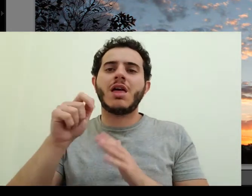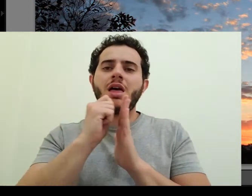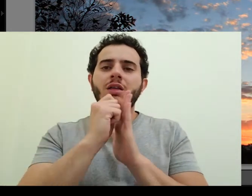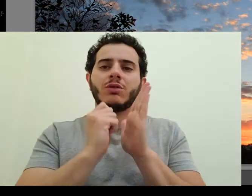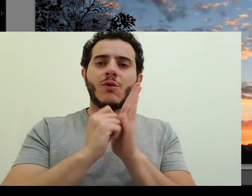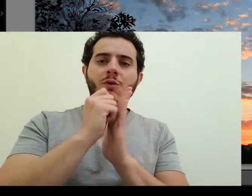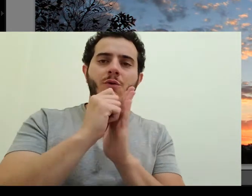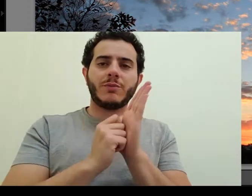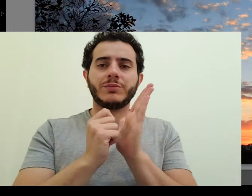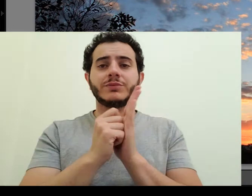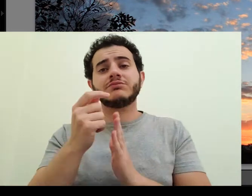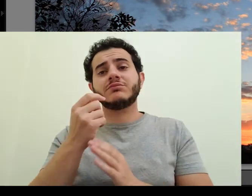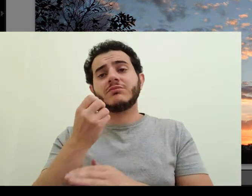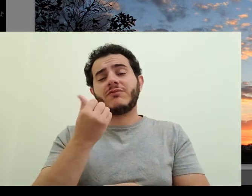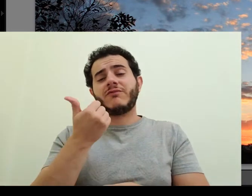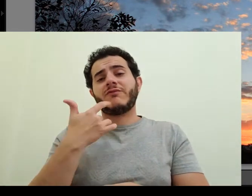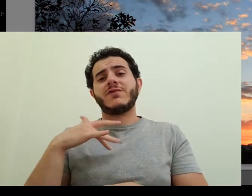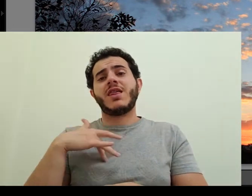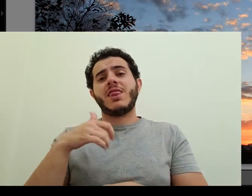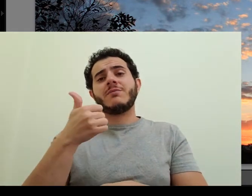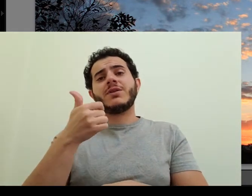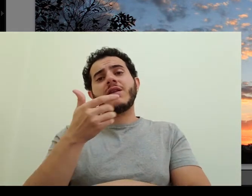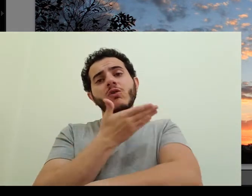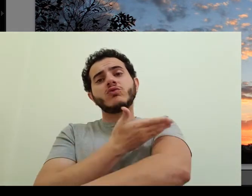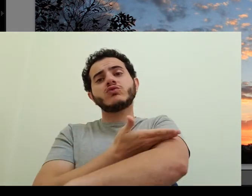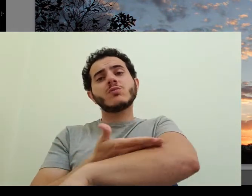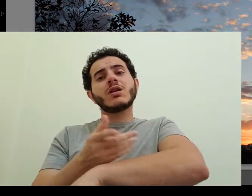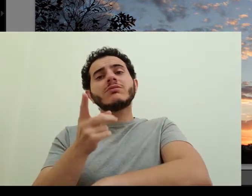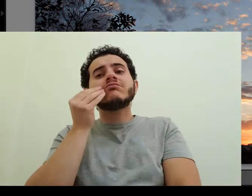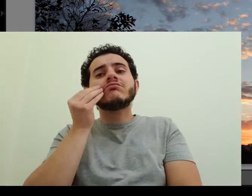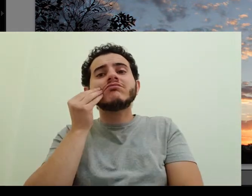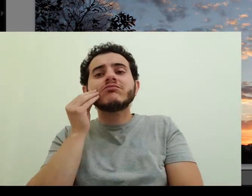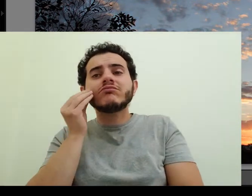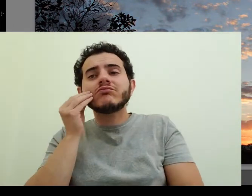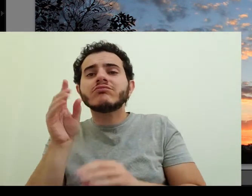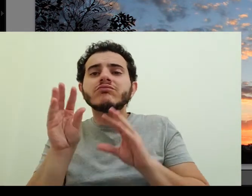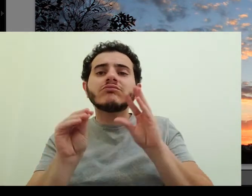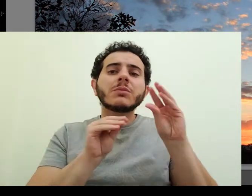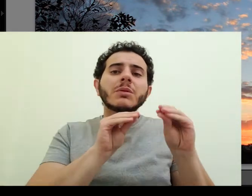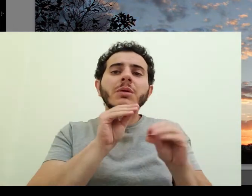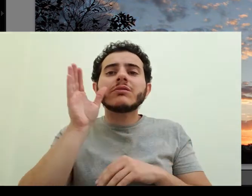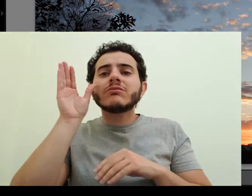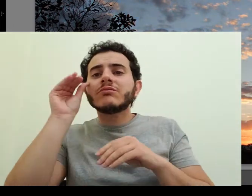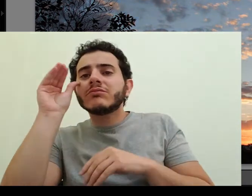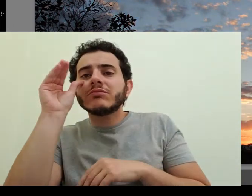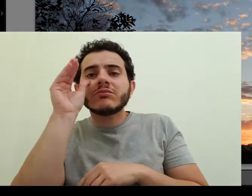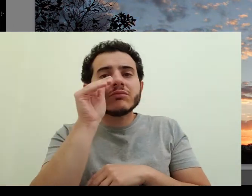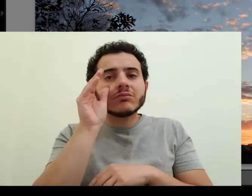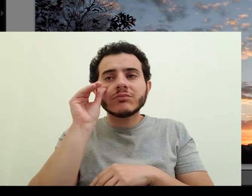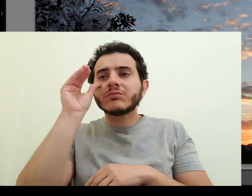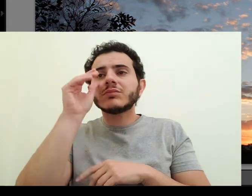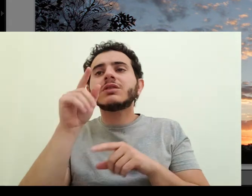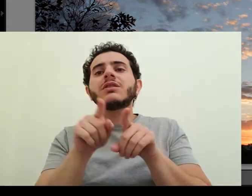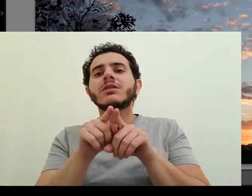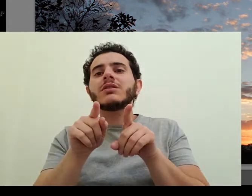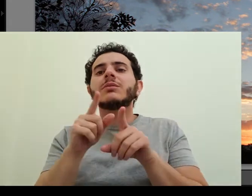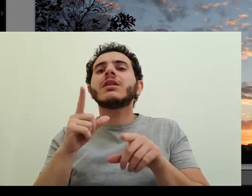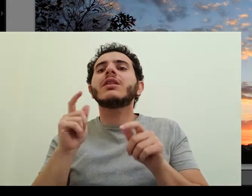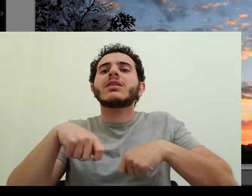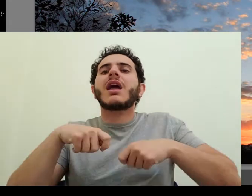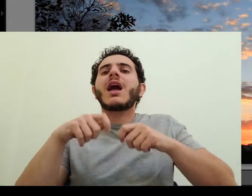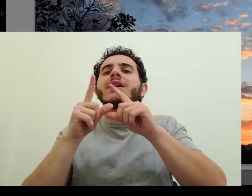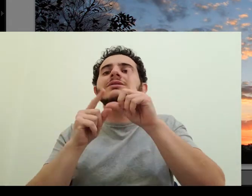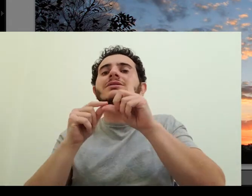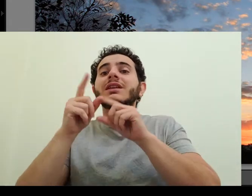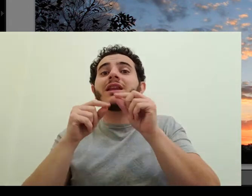pena você ir se acostumando e descobrindo o que você prefere ou não. No cantinho direito em cima de cada perfil você consegue encontrar uma estrelinha e botar nos